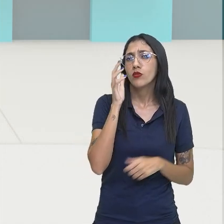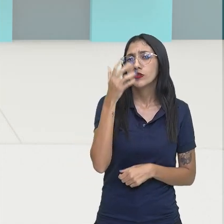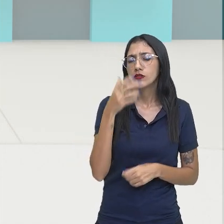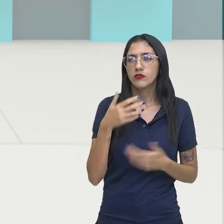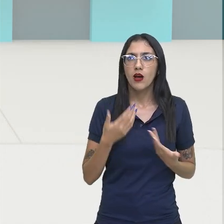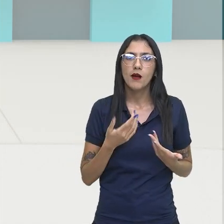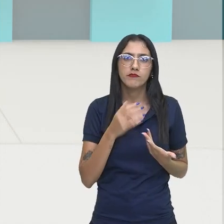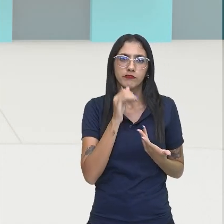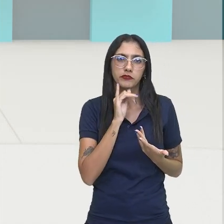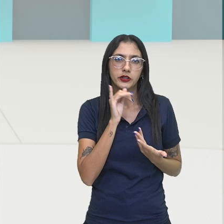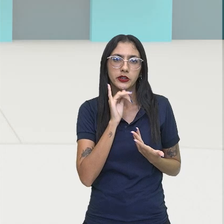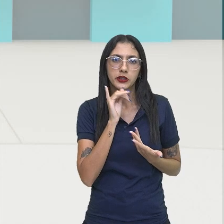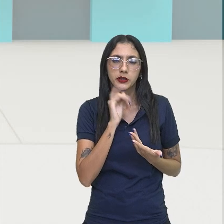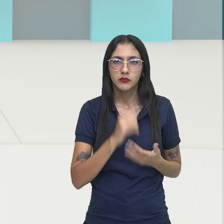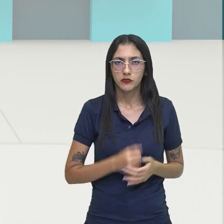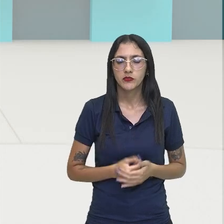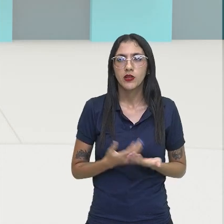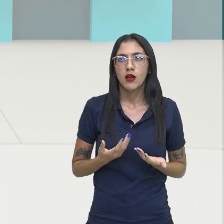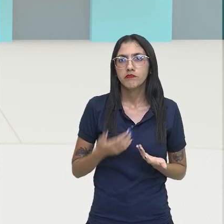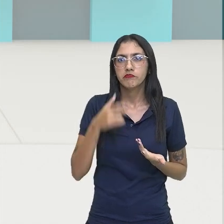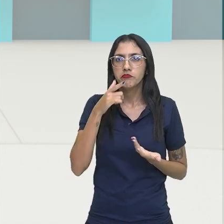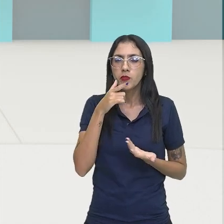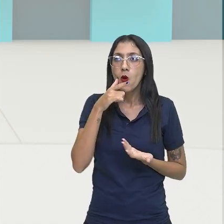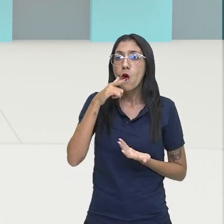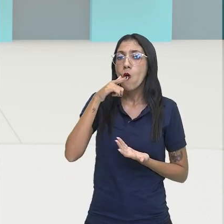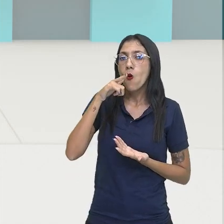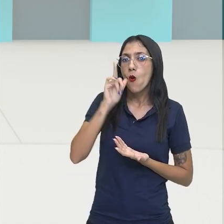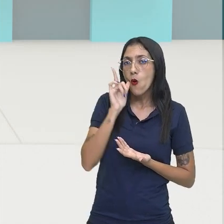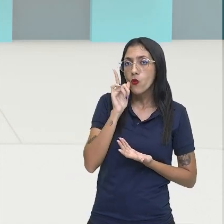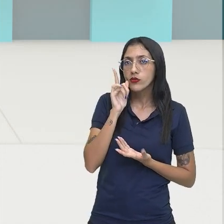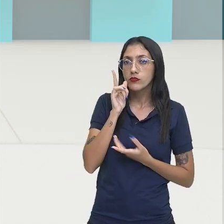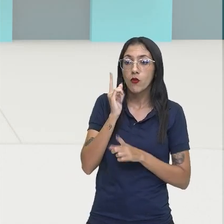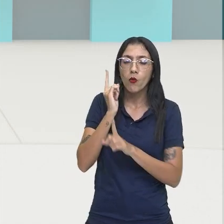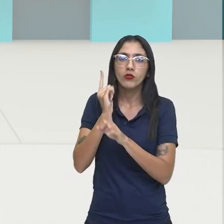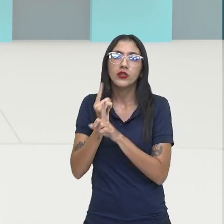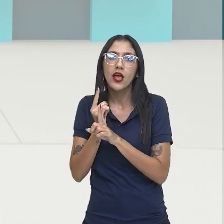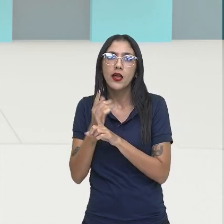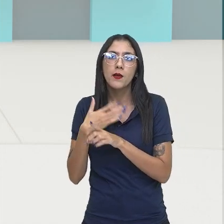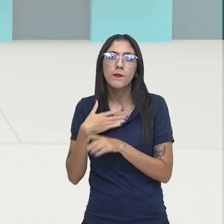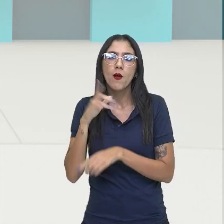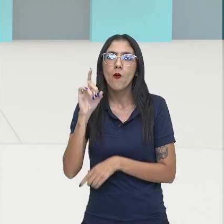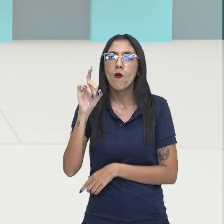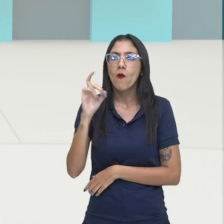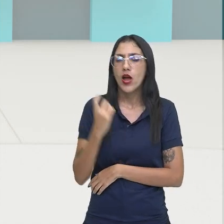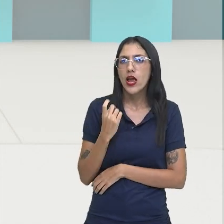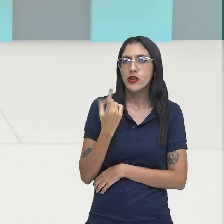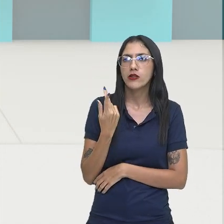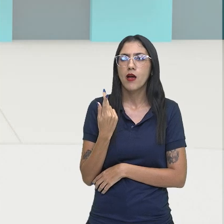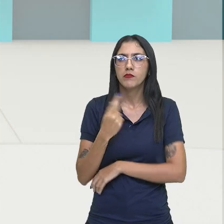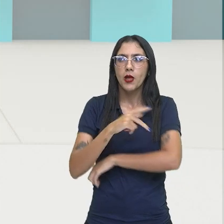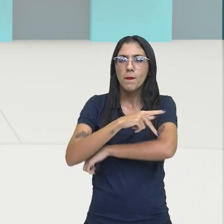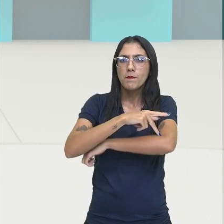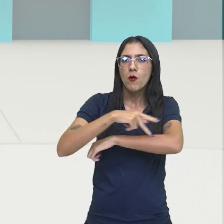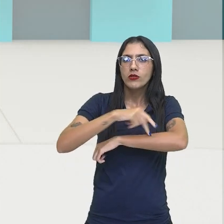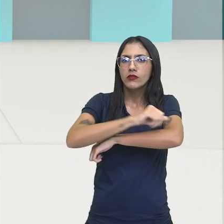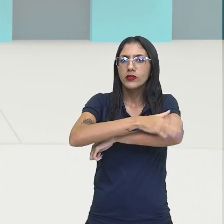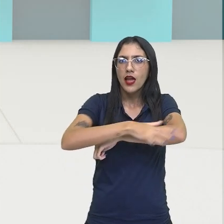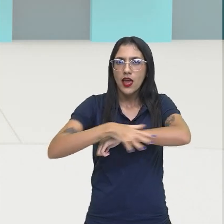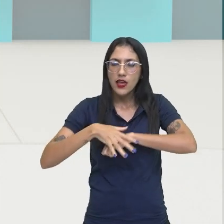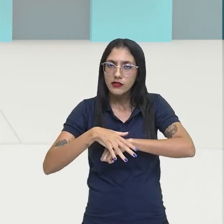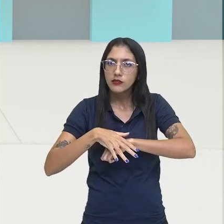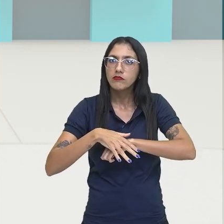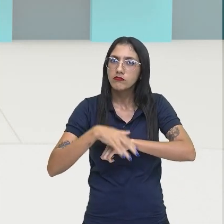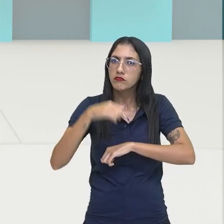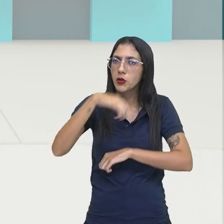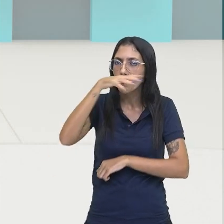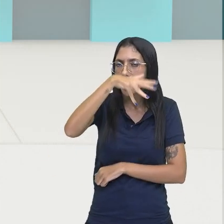dizer assim, por exemplo, ontem encontrei o meu ex lá na Ponta Negra. Existe aqui em Manaus a praia da Ponta